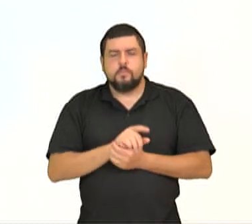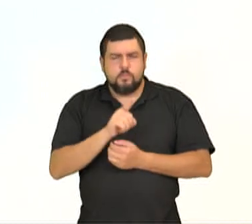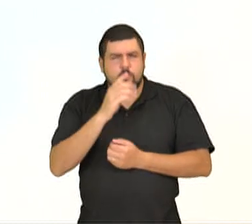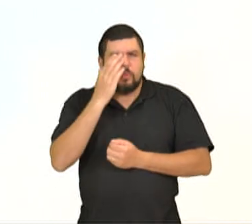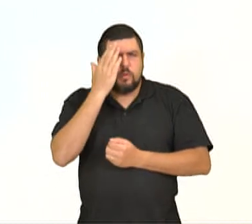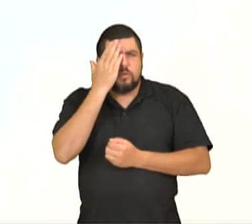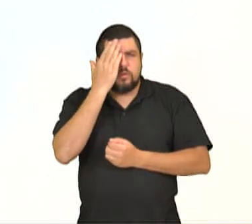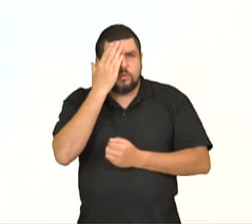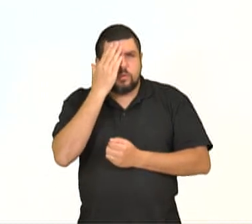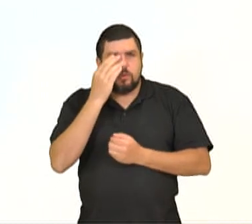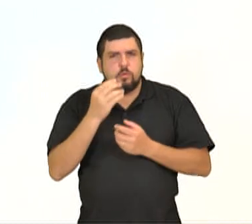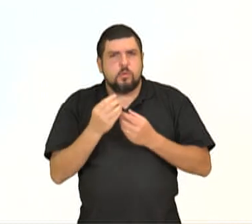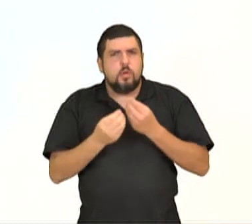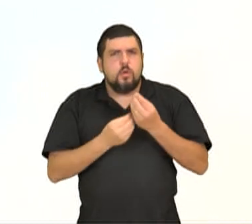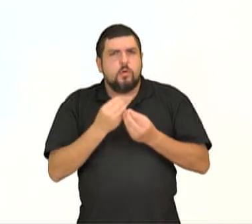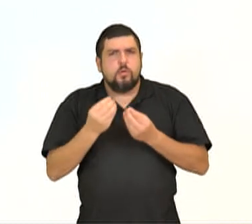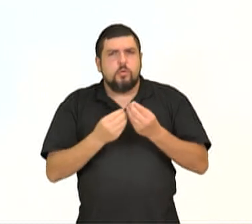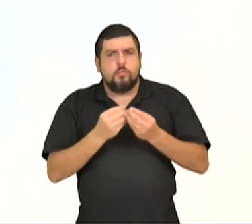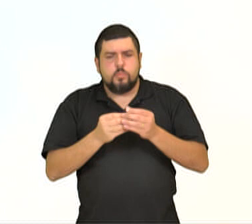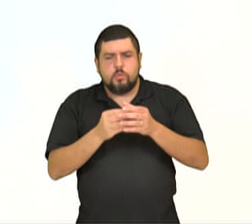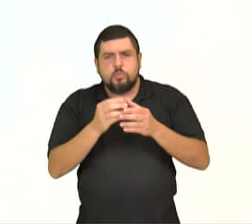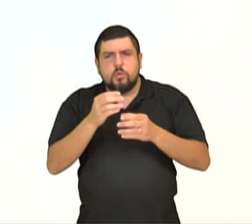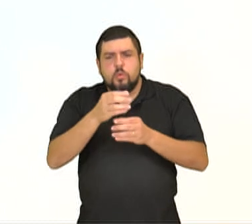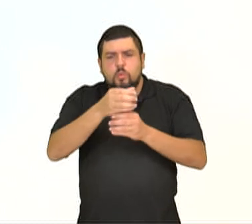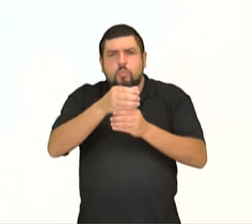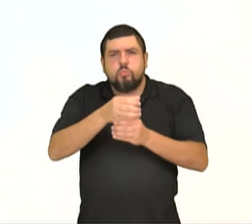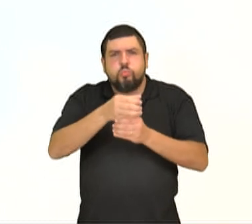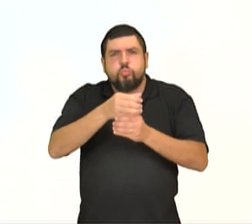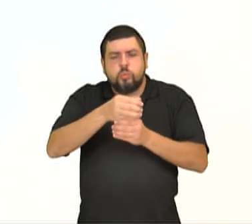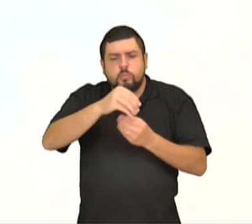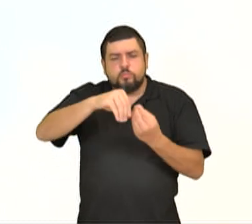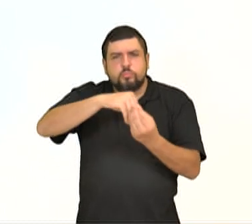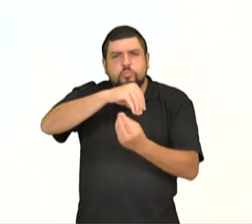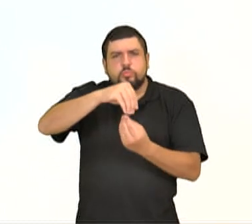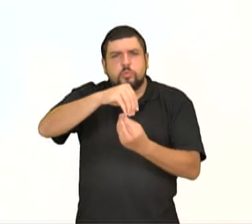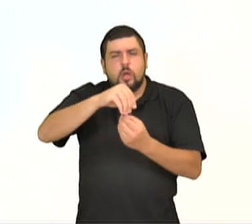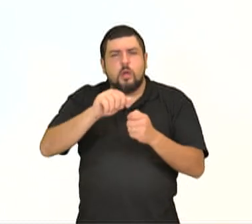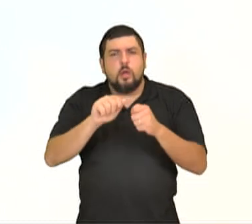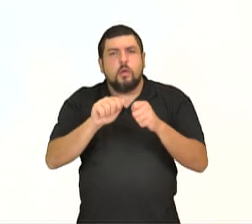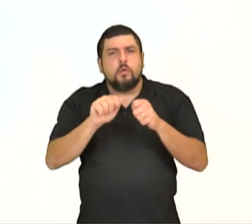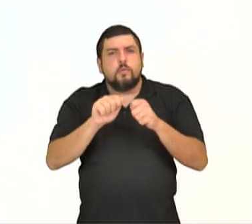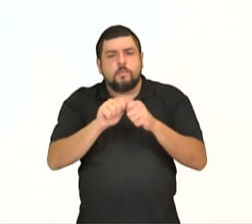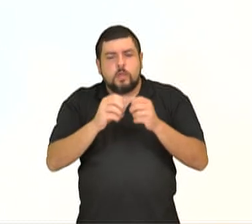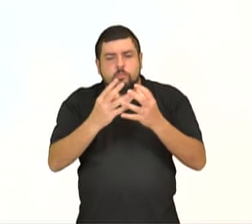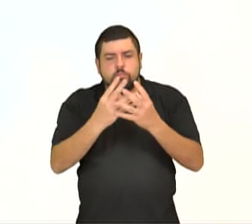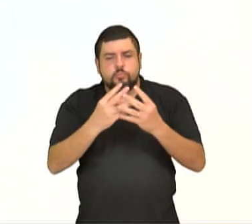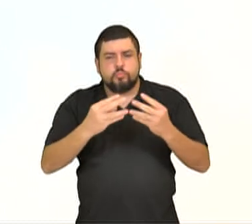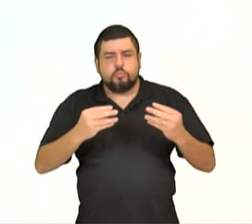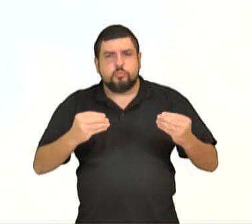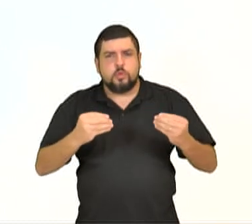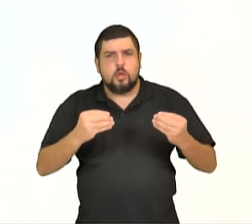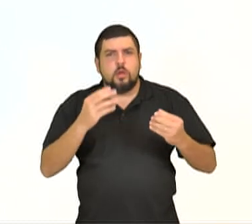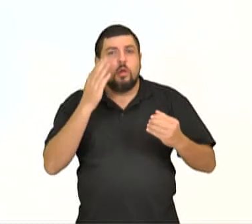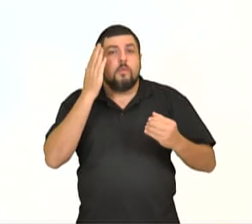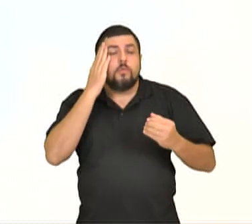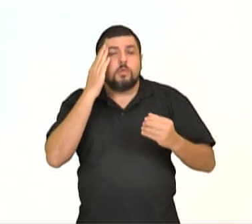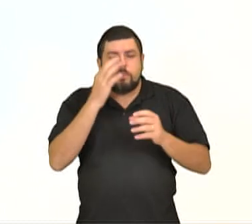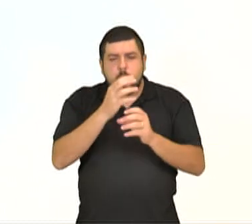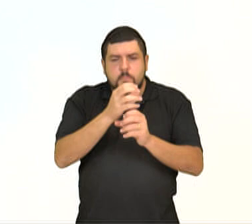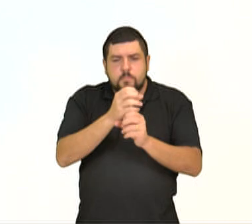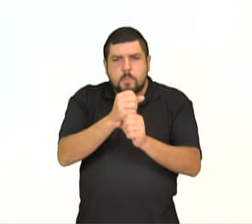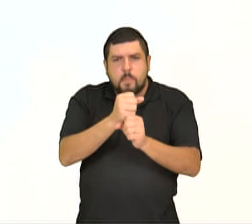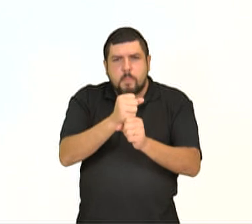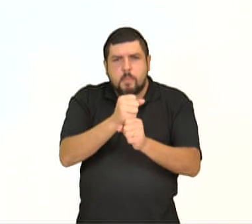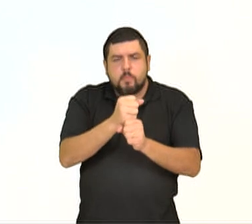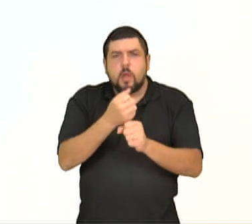uma solução diluída a partir de uma solução concentrada? Você sabe calcular qual a quantidade de solução concentrada é